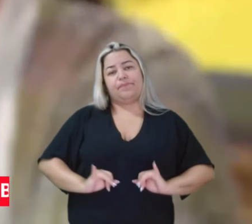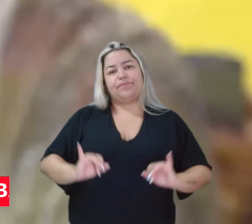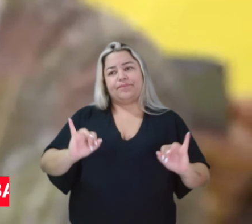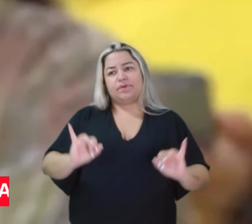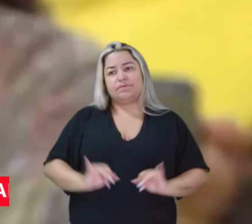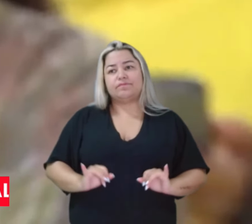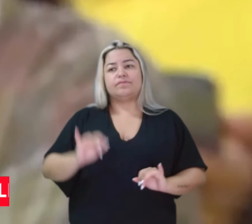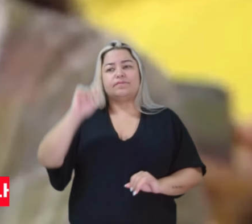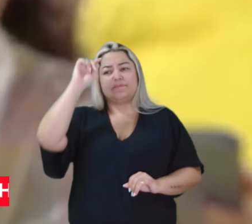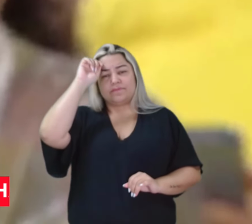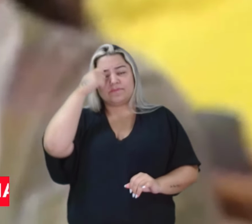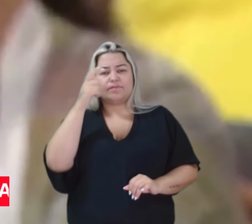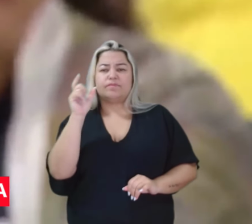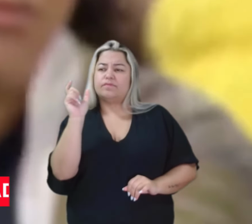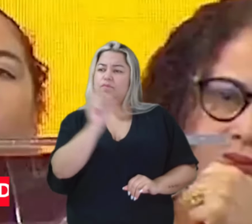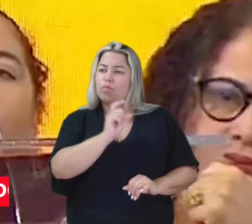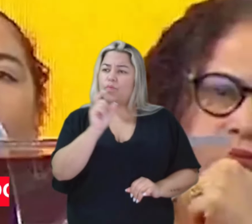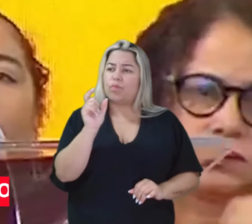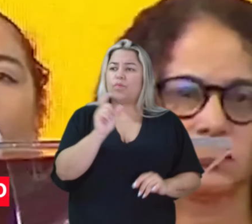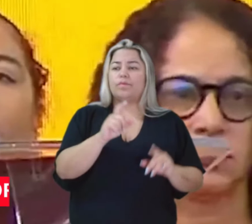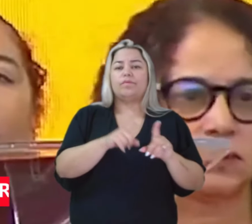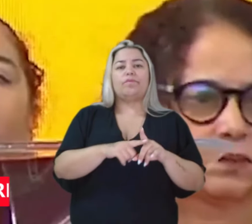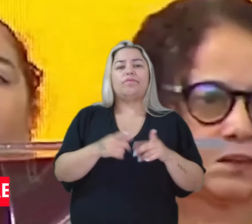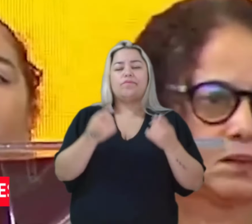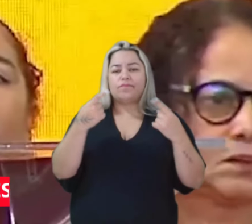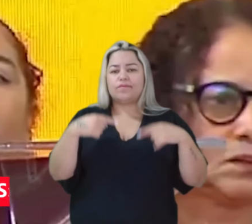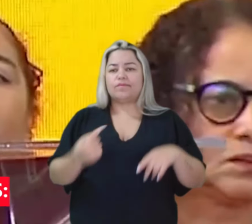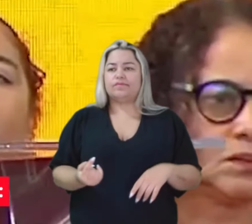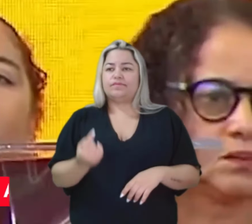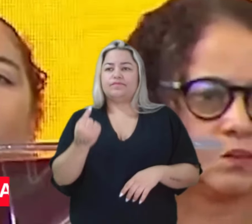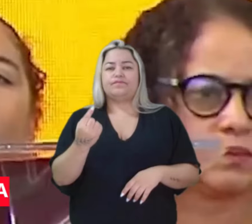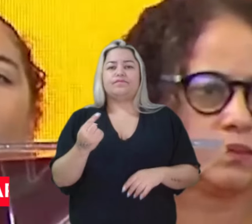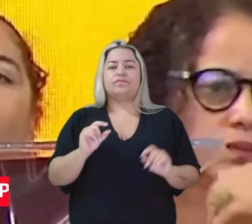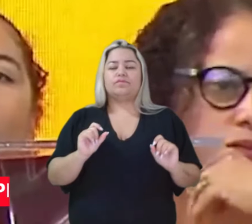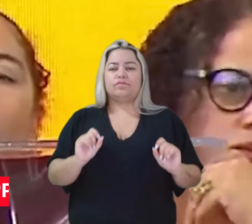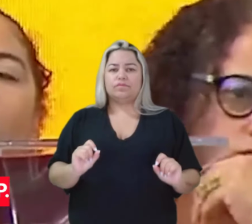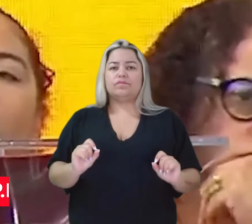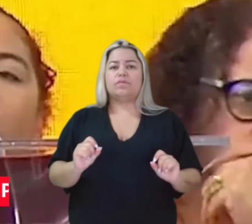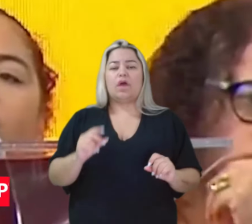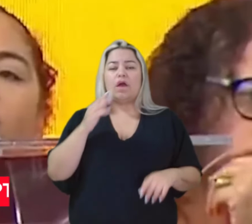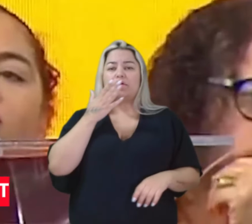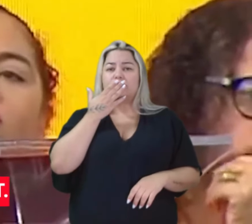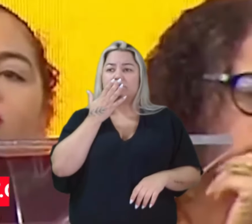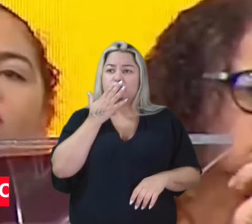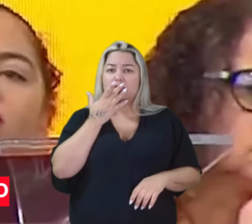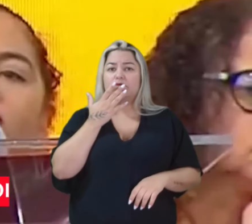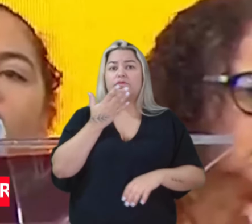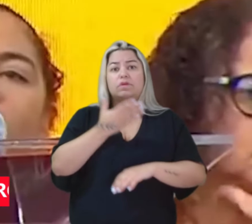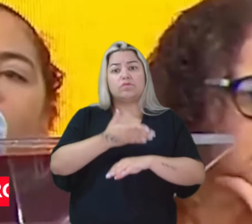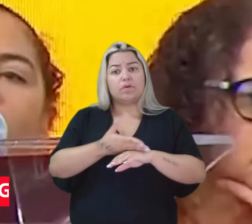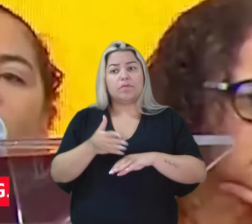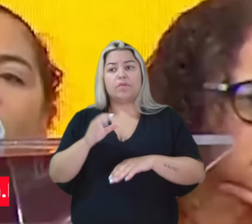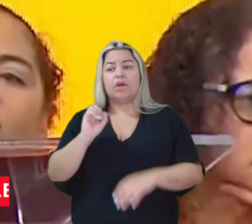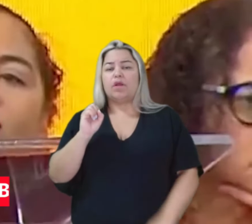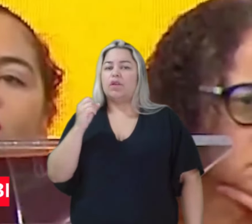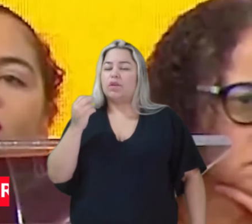verbais, físicas, única e exclusivamente por conta da cor da sua pele. Ou